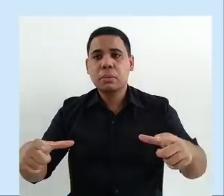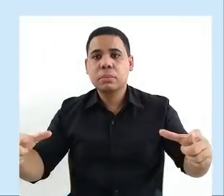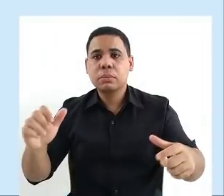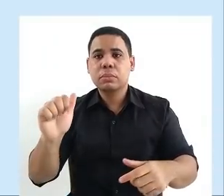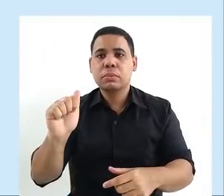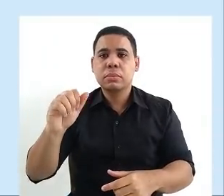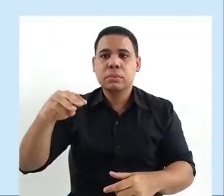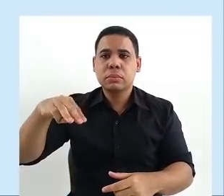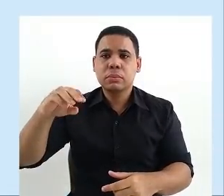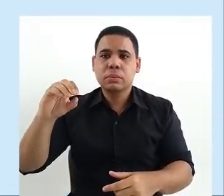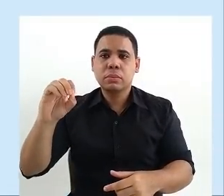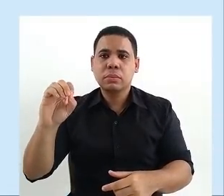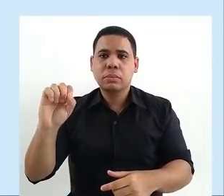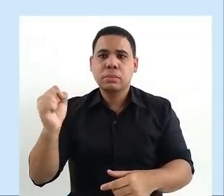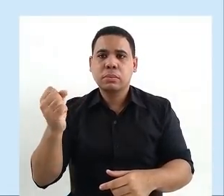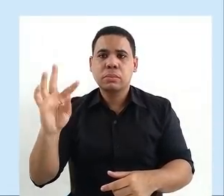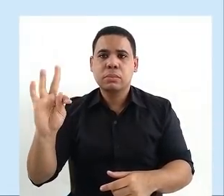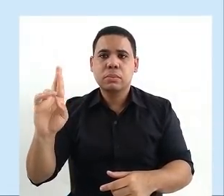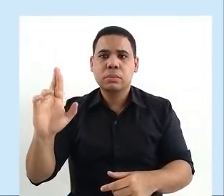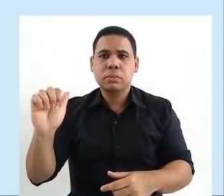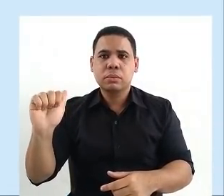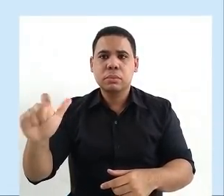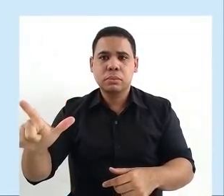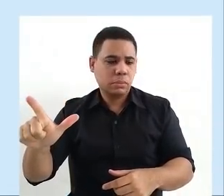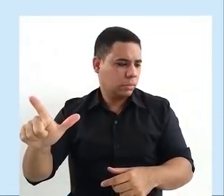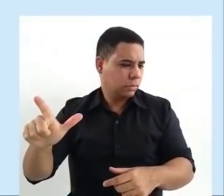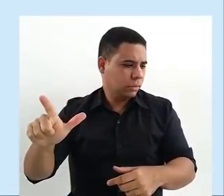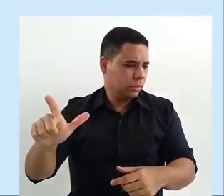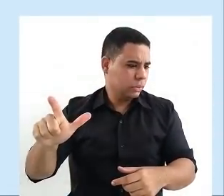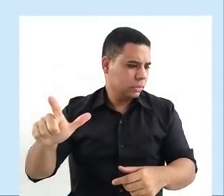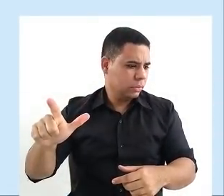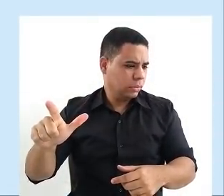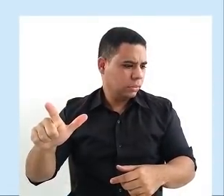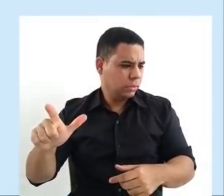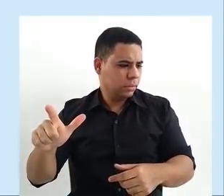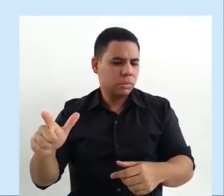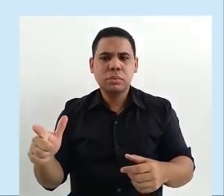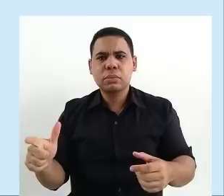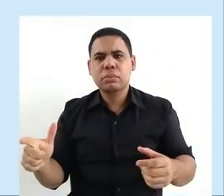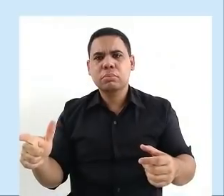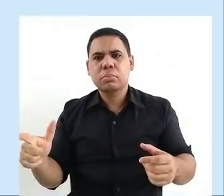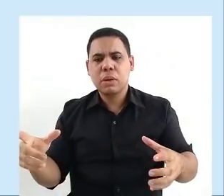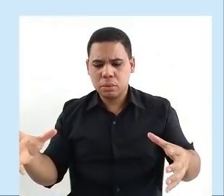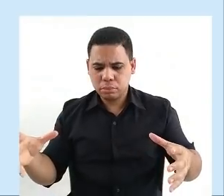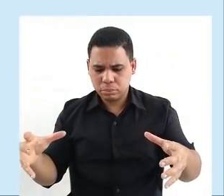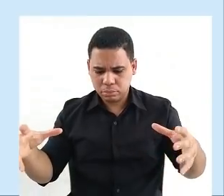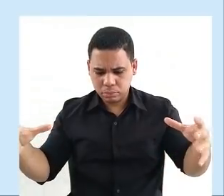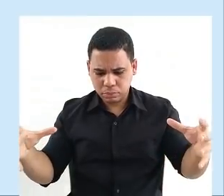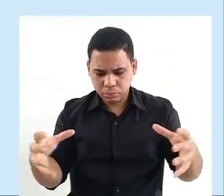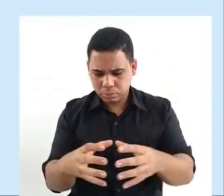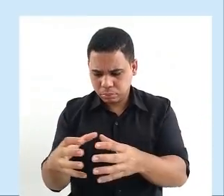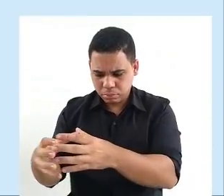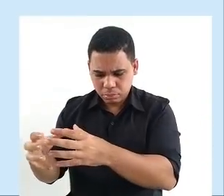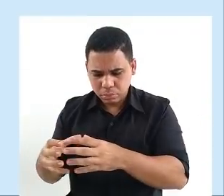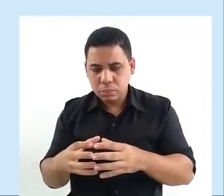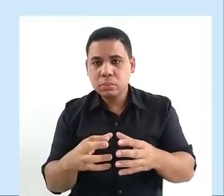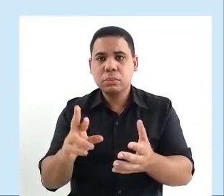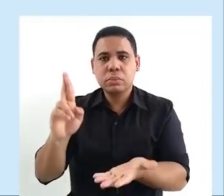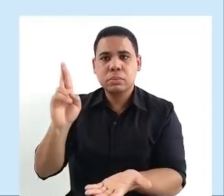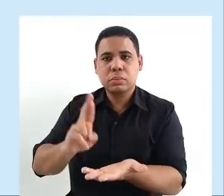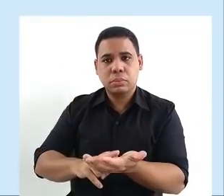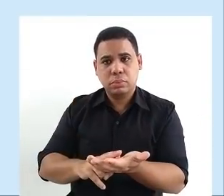são esses resultados possíveis. No caso de uma moeda, o resultado possível de uma moeda